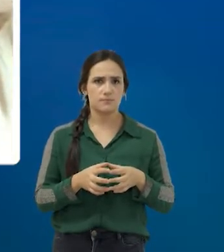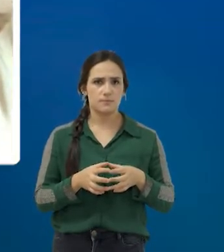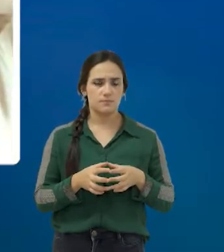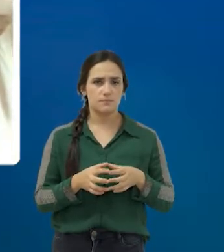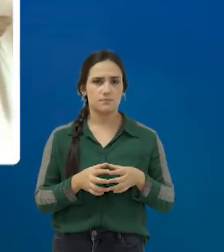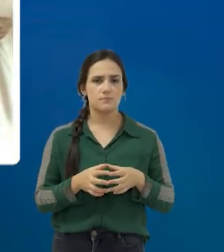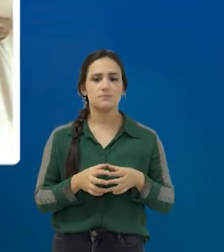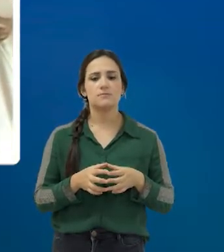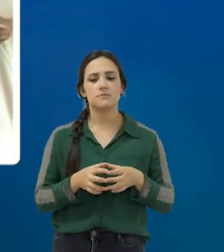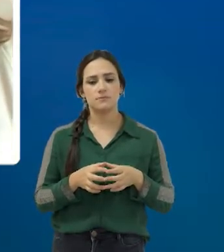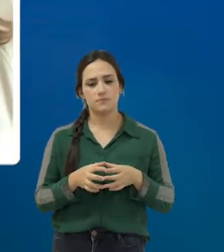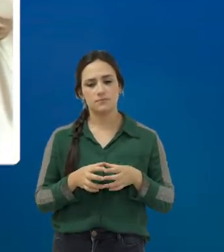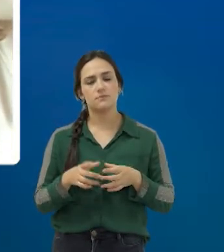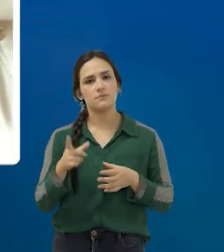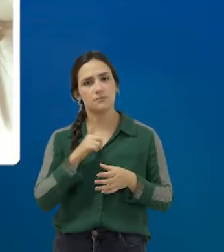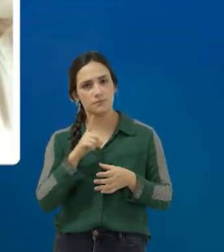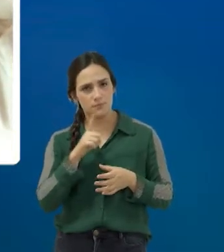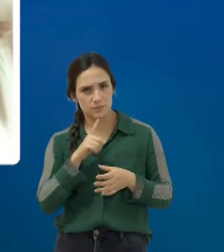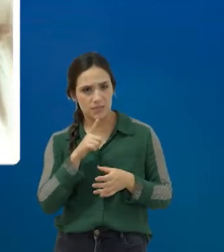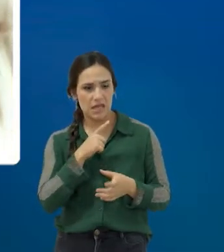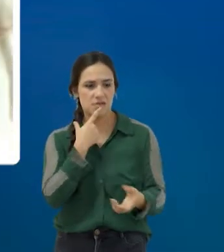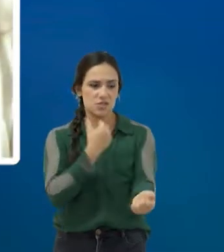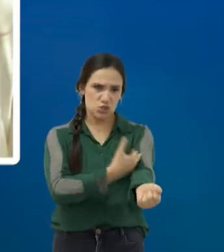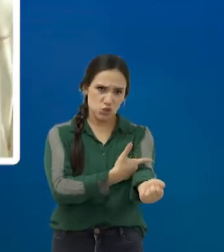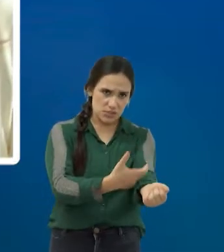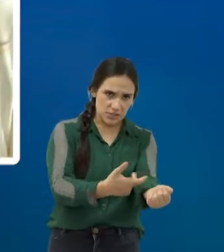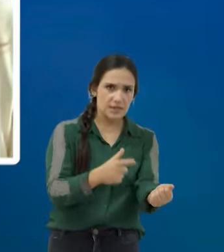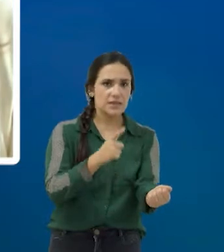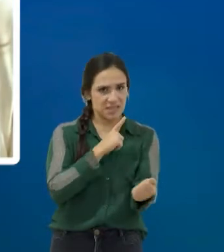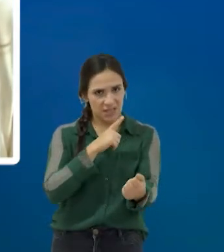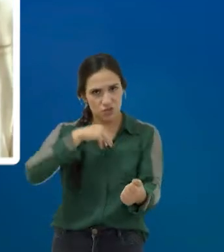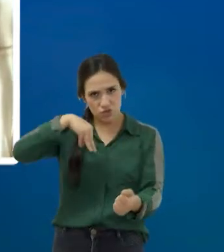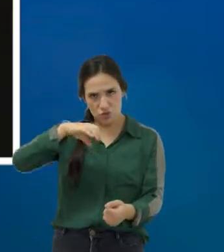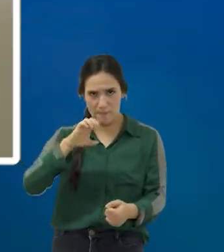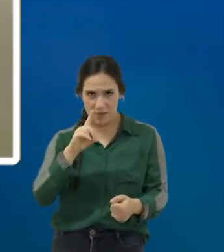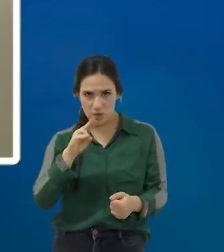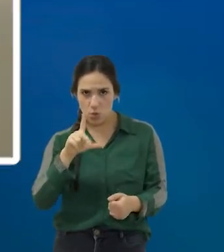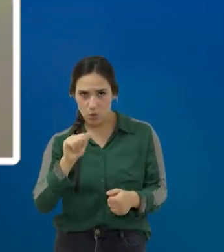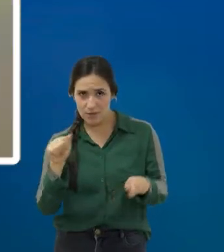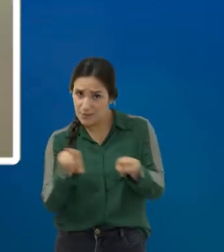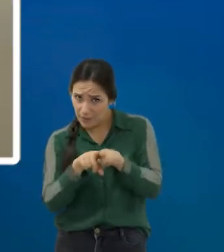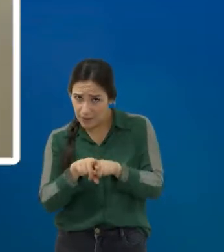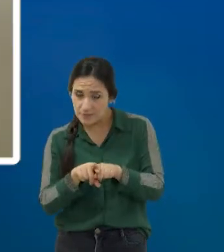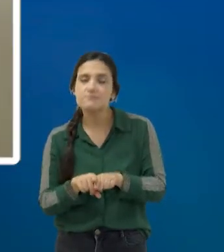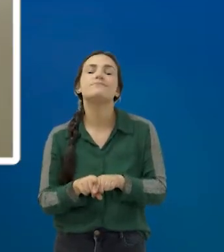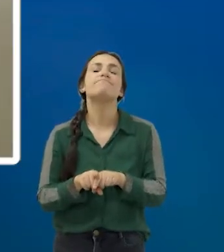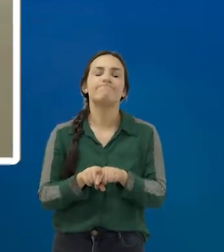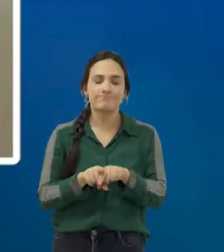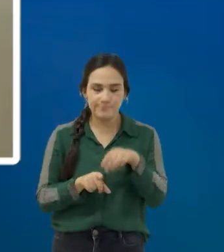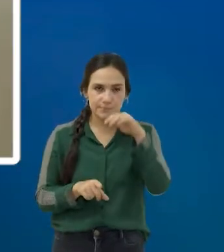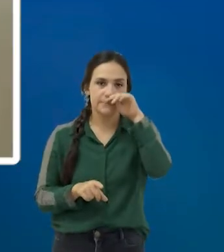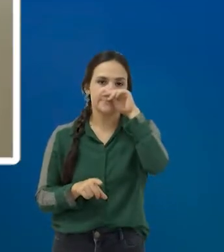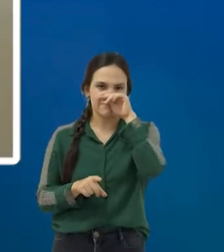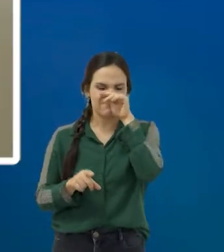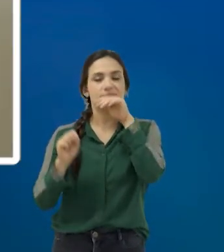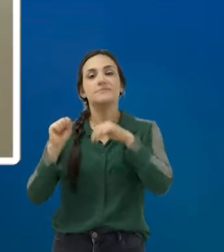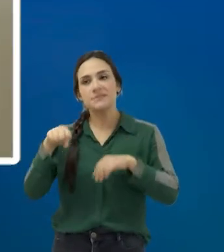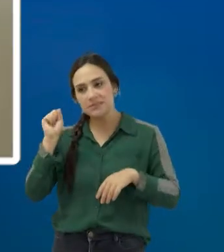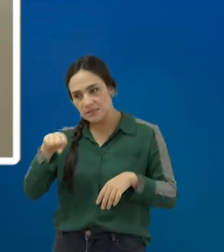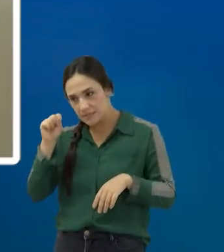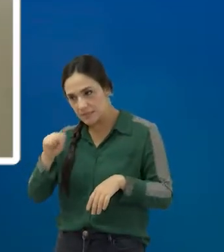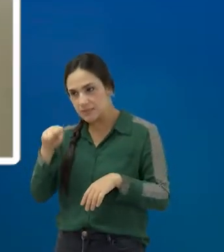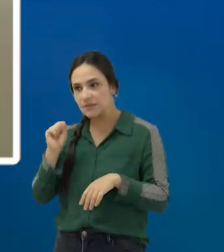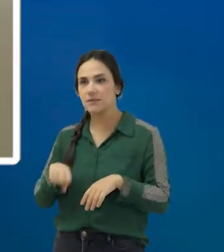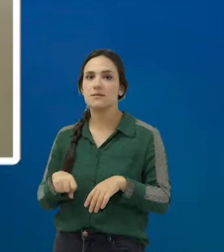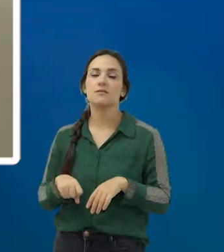a de captação de medula óssea, é isso? Isso, todas as campanhas que a gente faz, as campanhas externas,